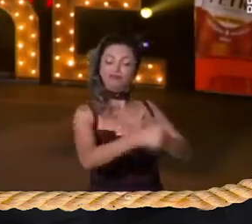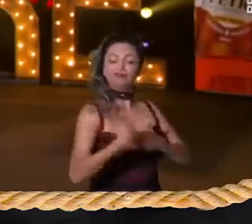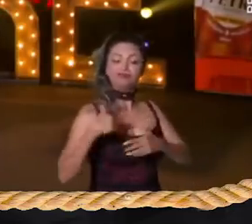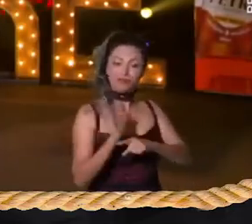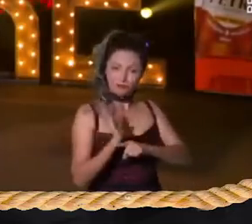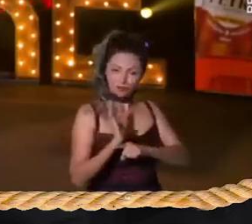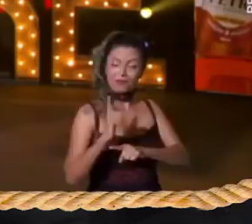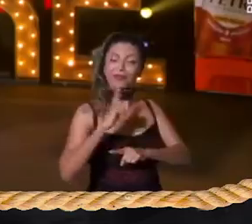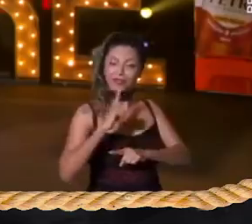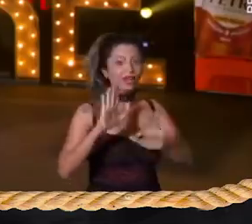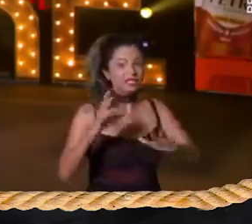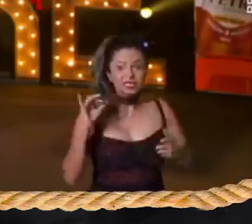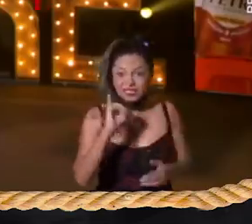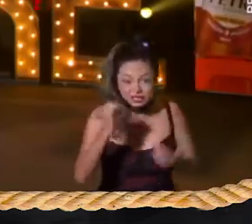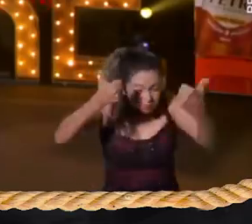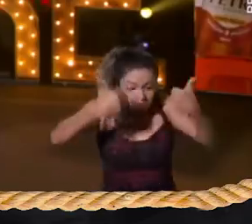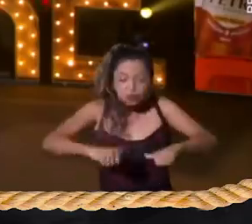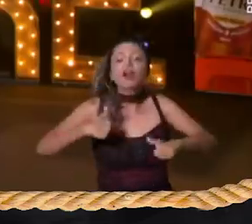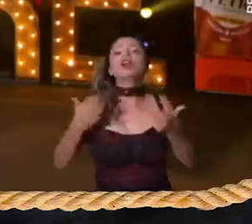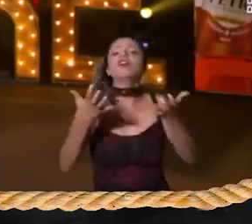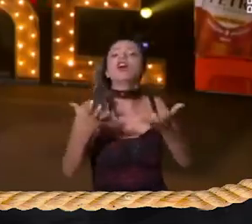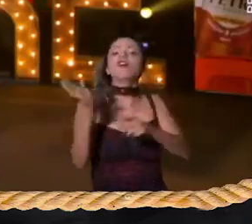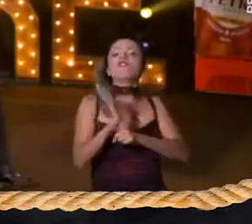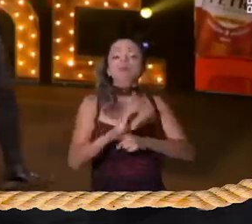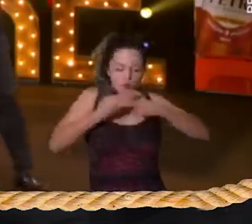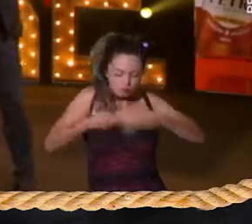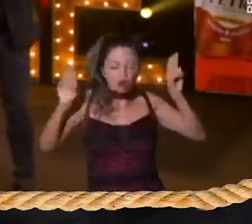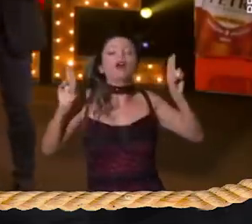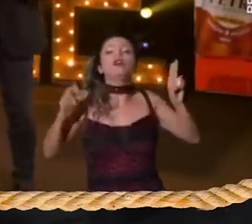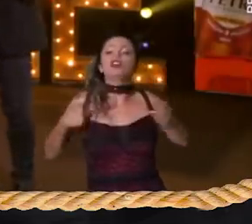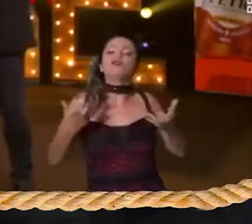tentando, se não der, eu vou fazer filme pornográfico. Eu já tô marcando já com o pessoal pra fazer teste comigo.